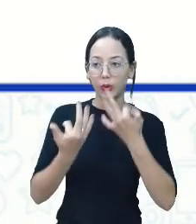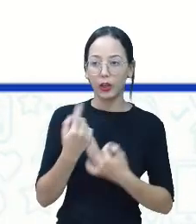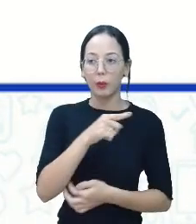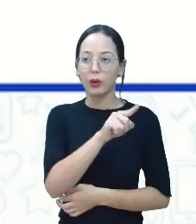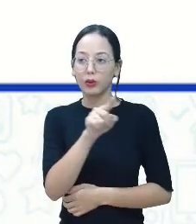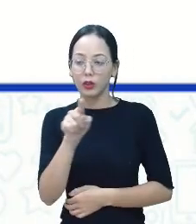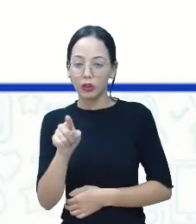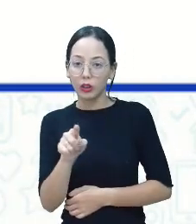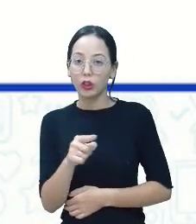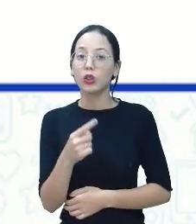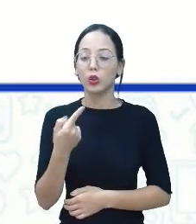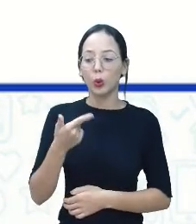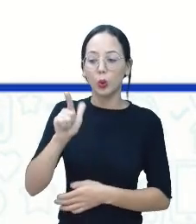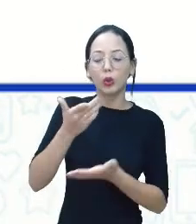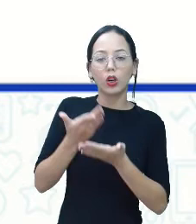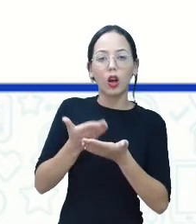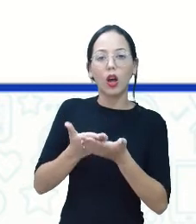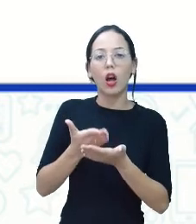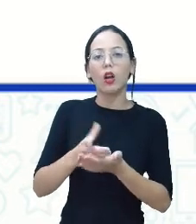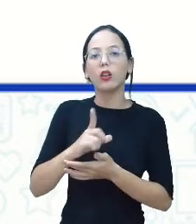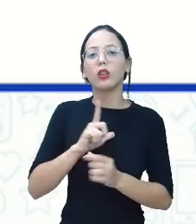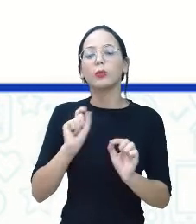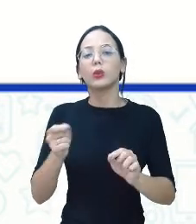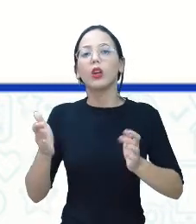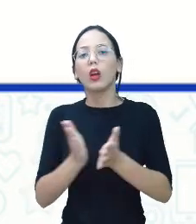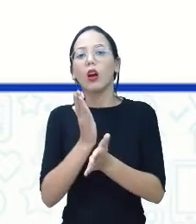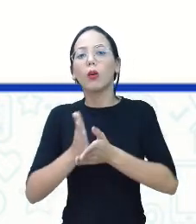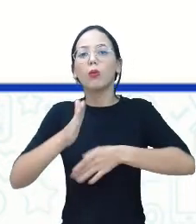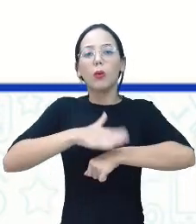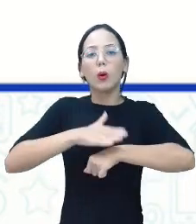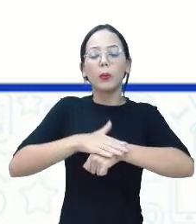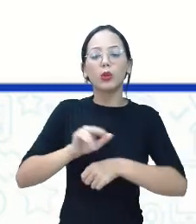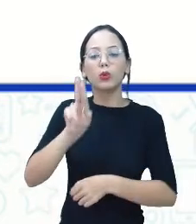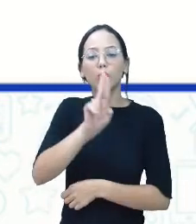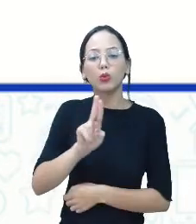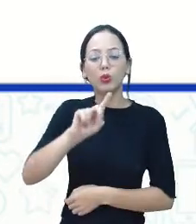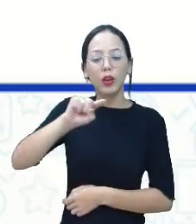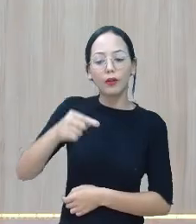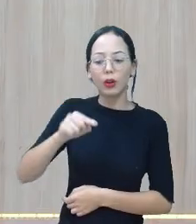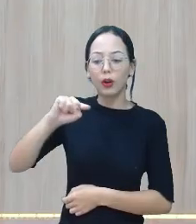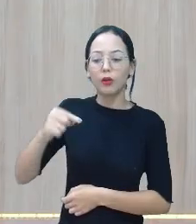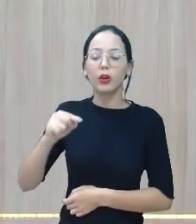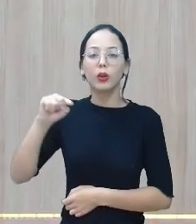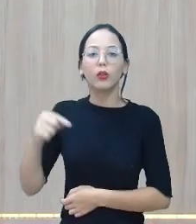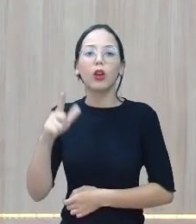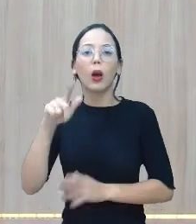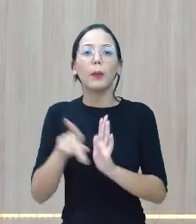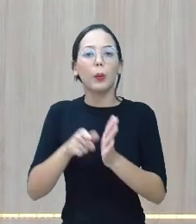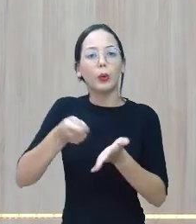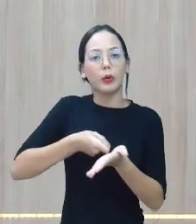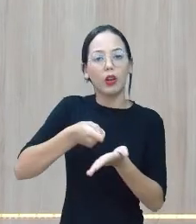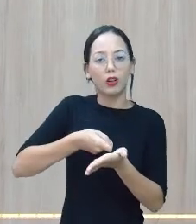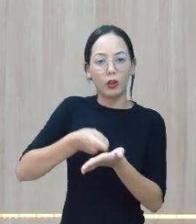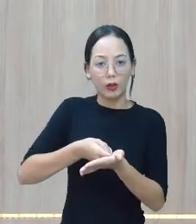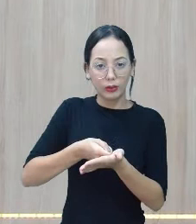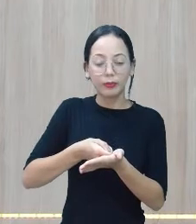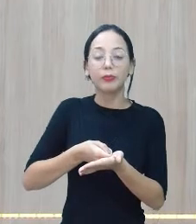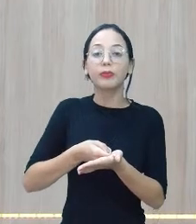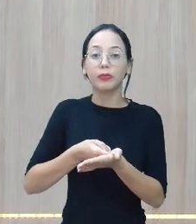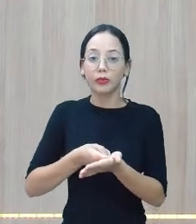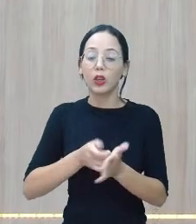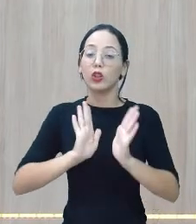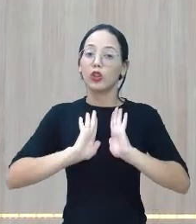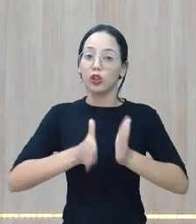é? Na outra aula, nós temos situações onde o uso da vírgula é obrigatório.